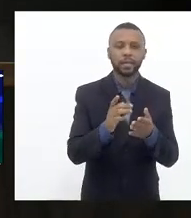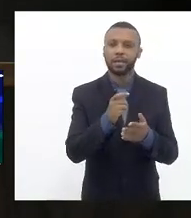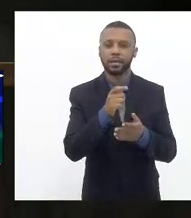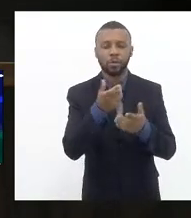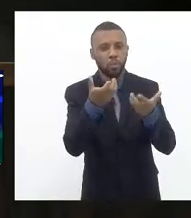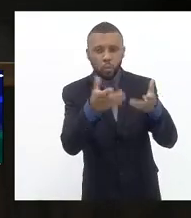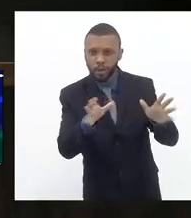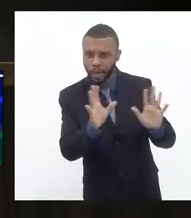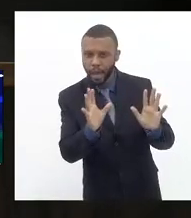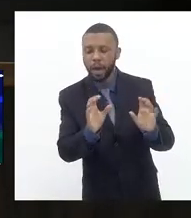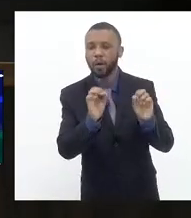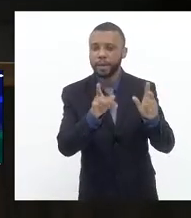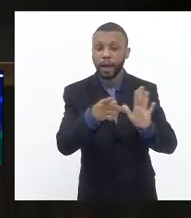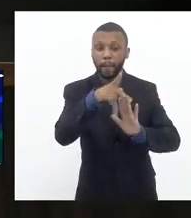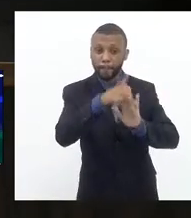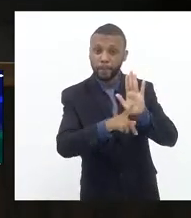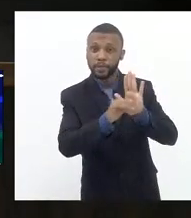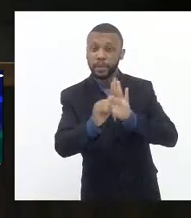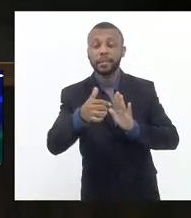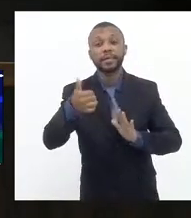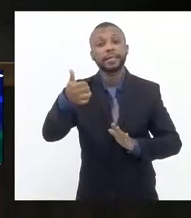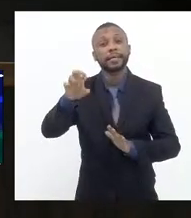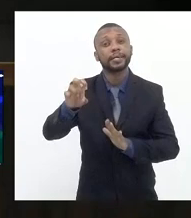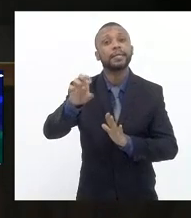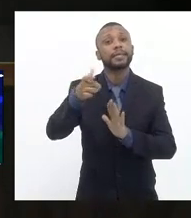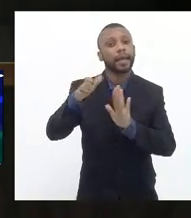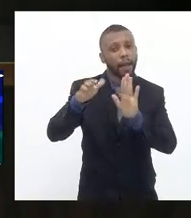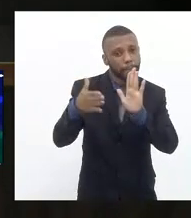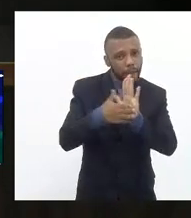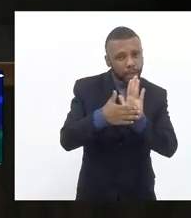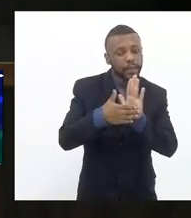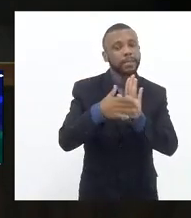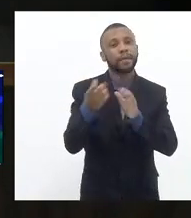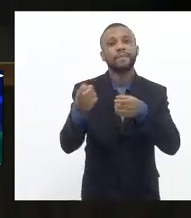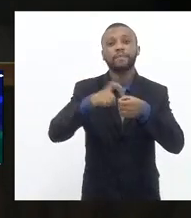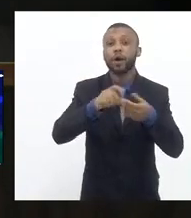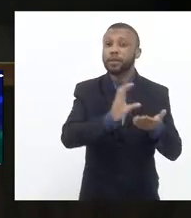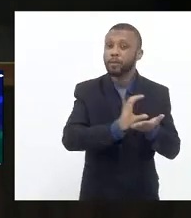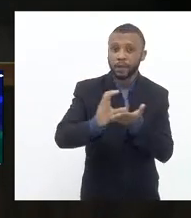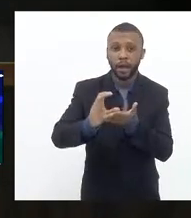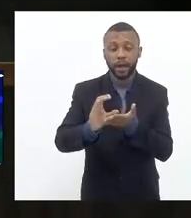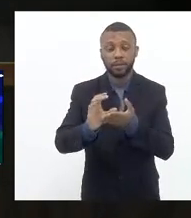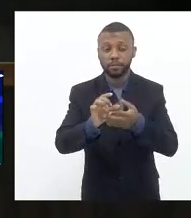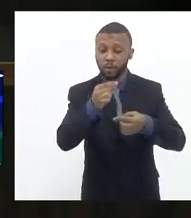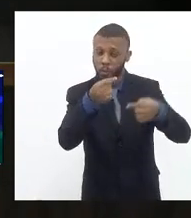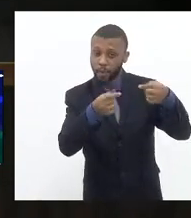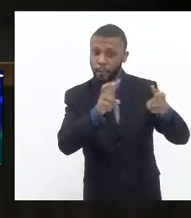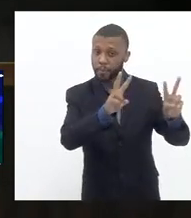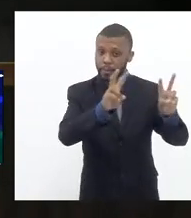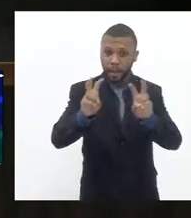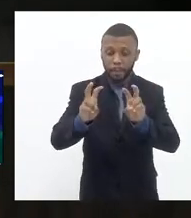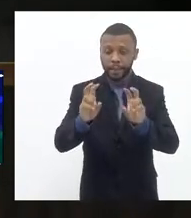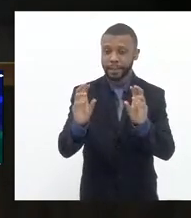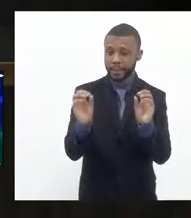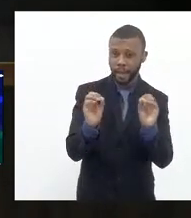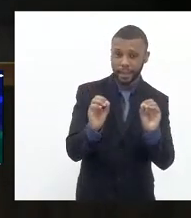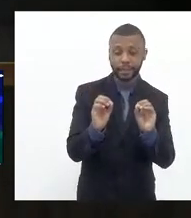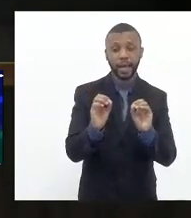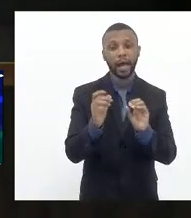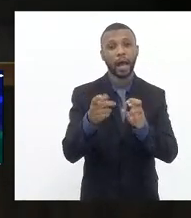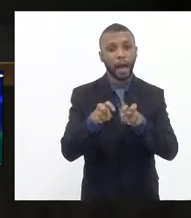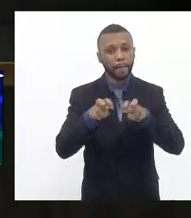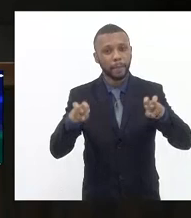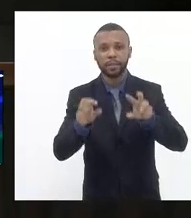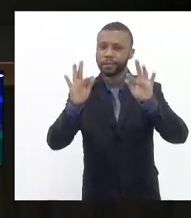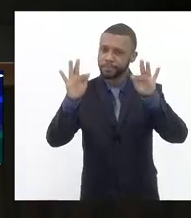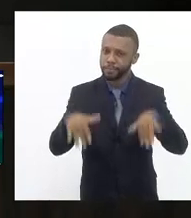O presidente proposta recebeu 15 emendas e retorna às comissões. Nada mais a tratar na ordem do dia, mesmo está encerrado.